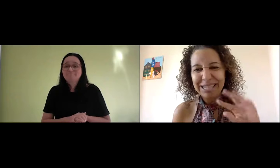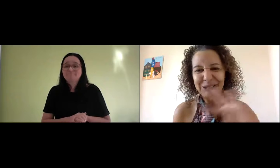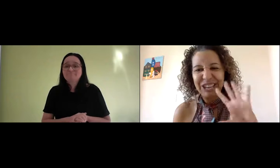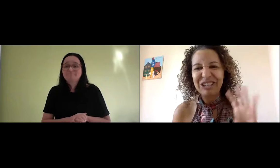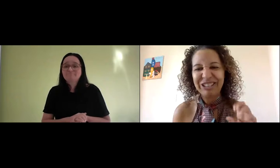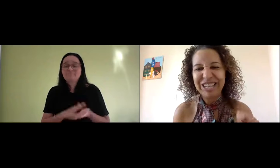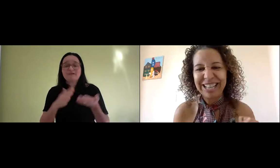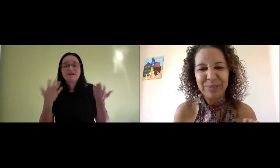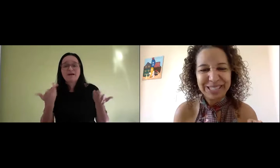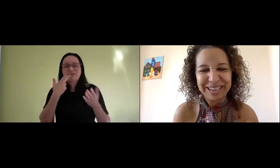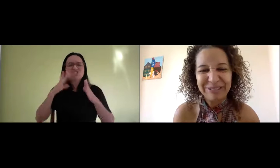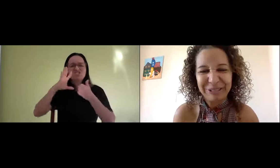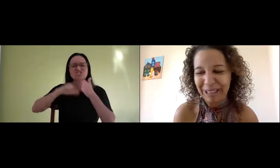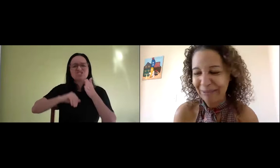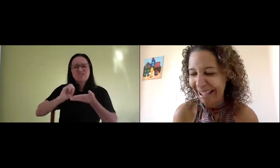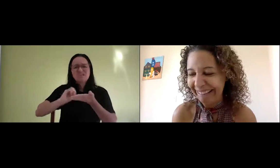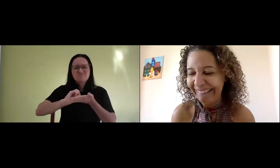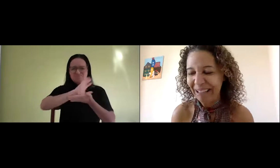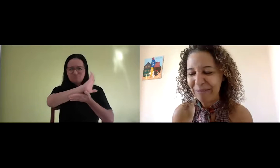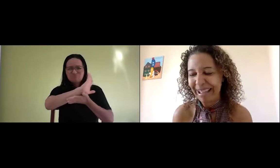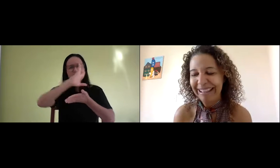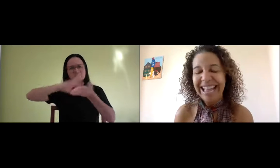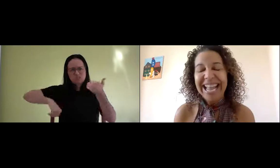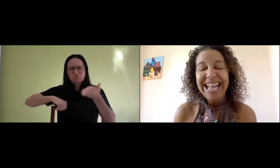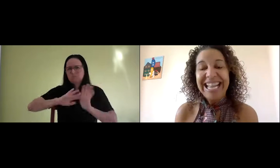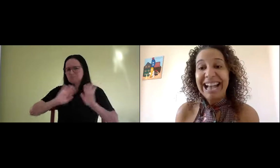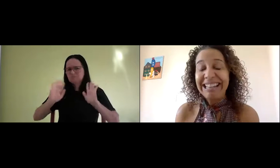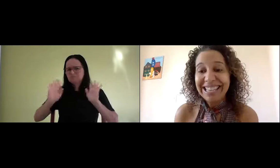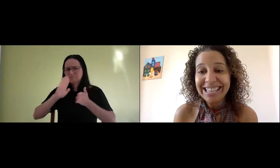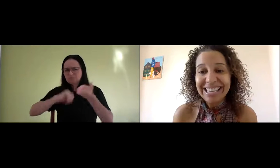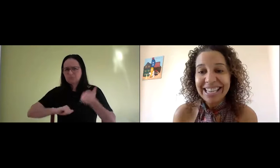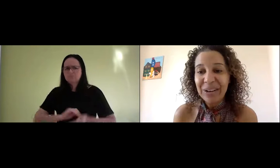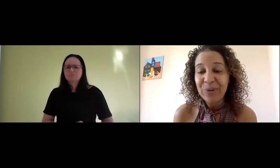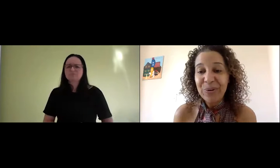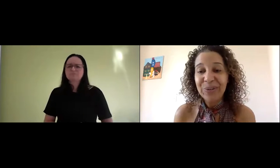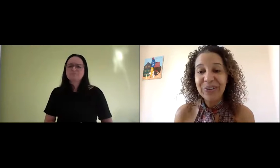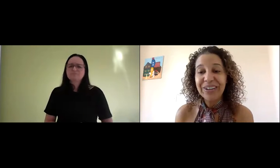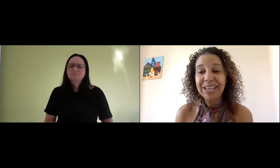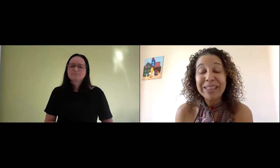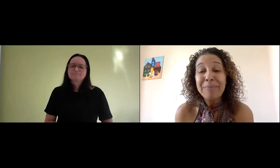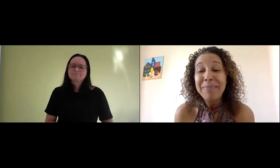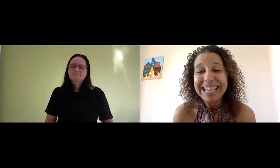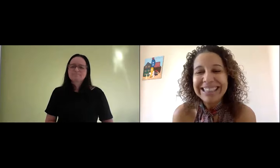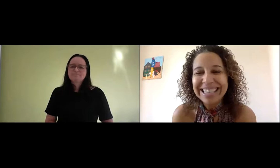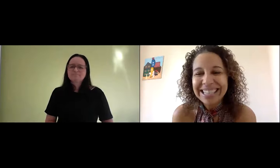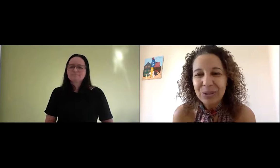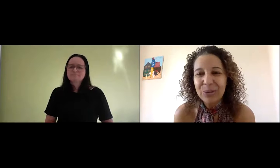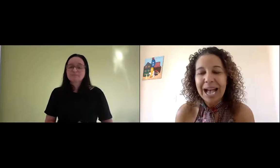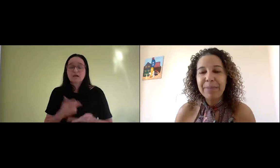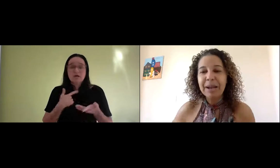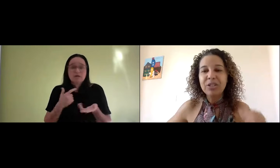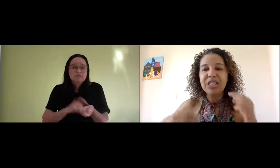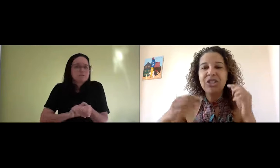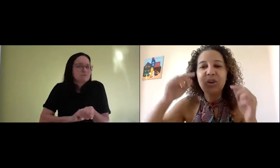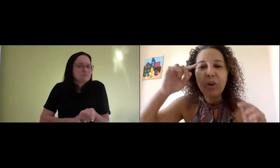mas eu já tirei depois que travou, tá bem? Tá bem? E aí, eu tremia tanto.